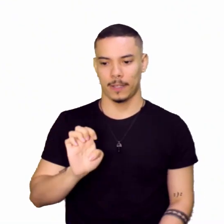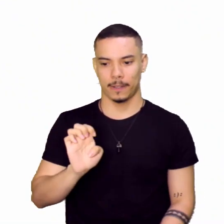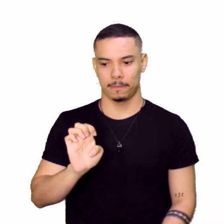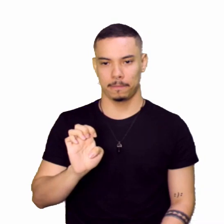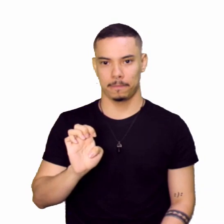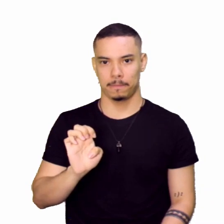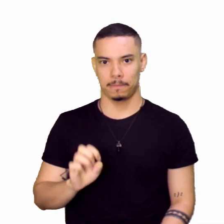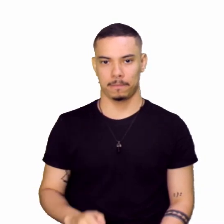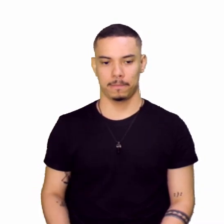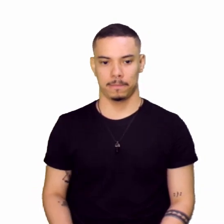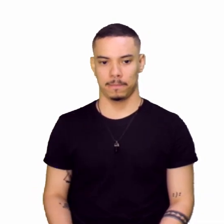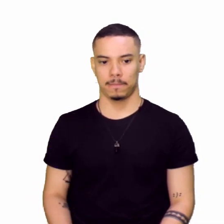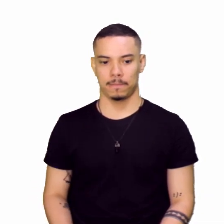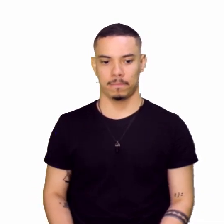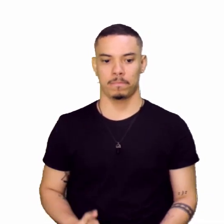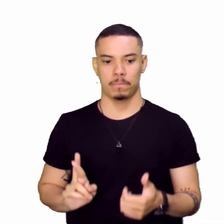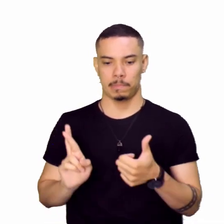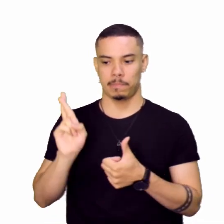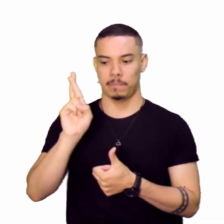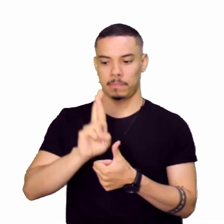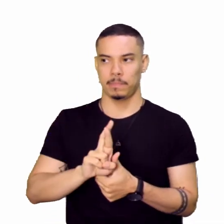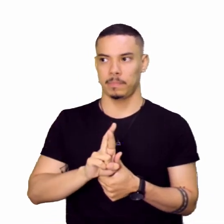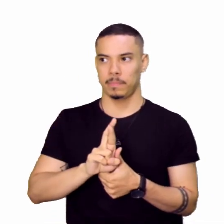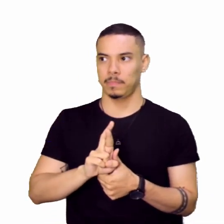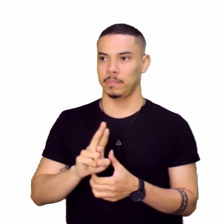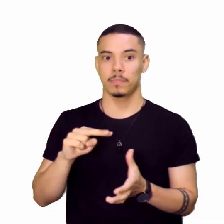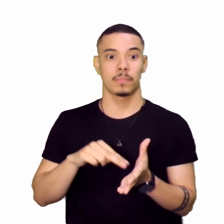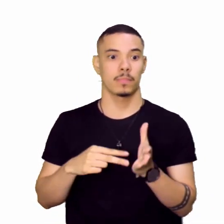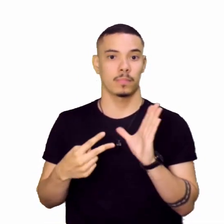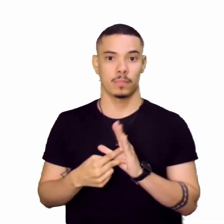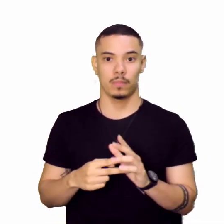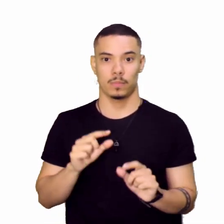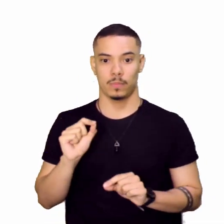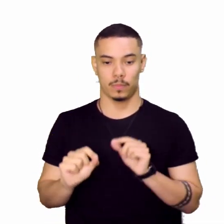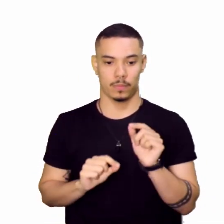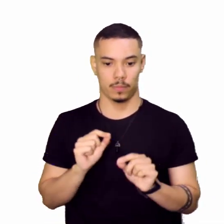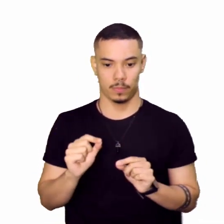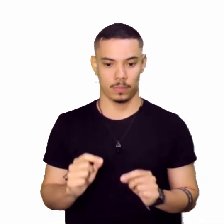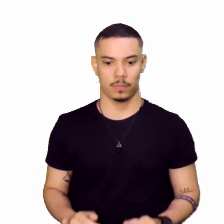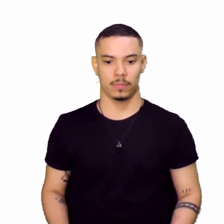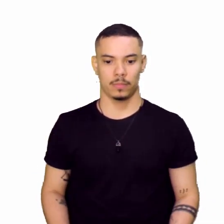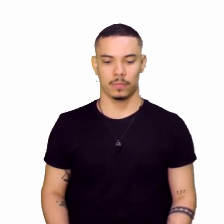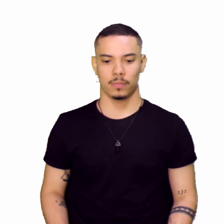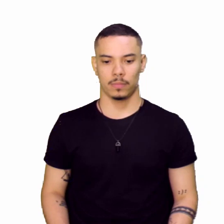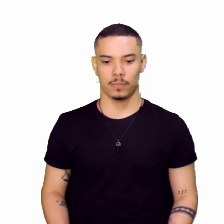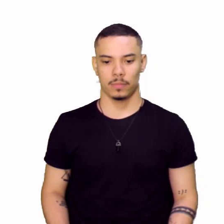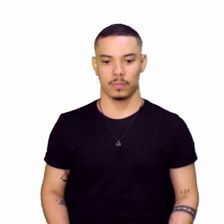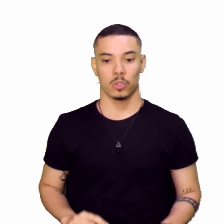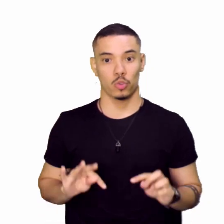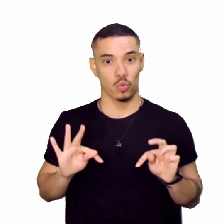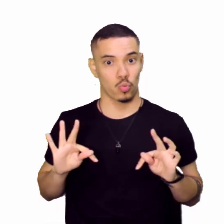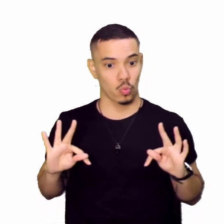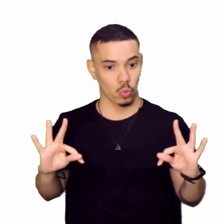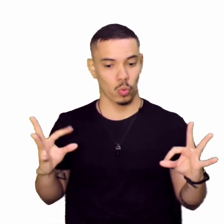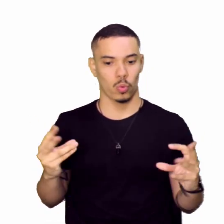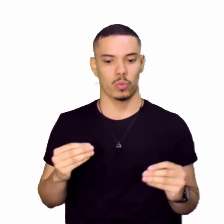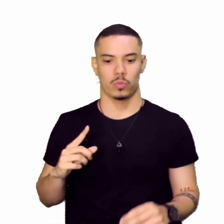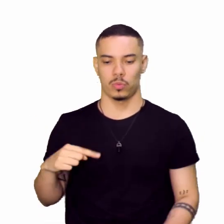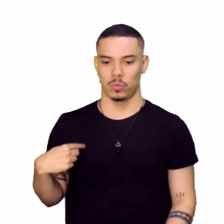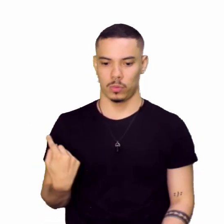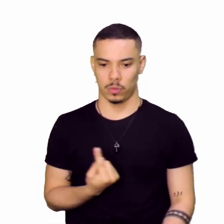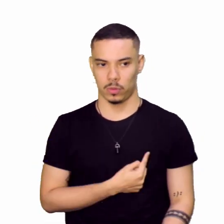galera representativa que que significa gente hoje ó todos nós